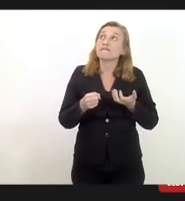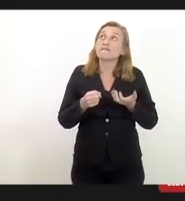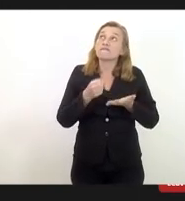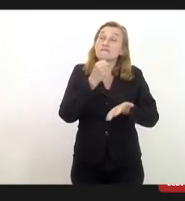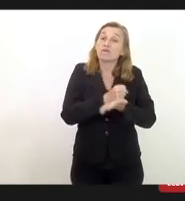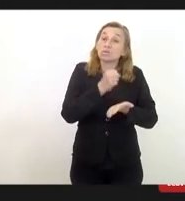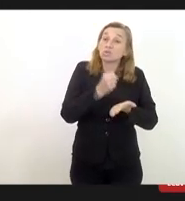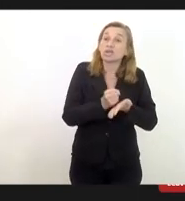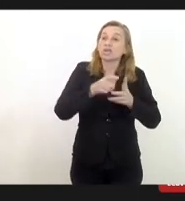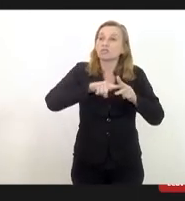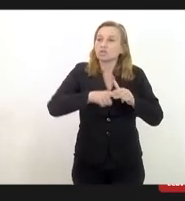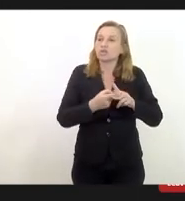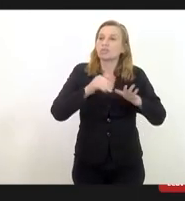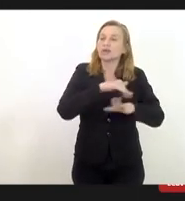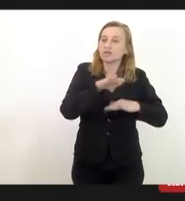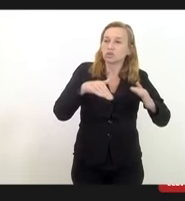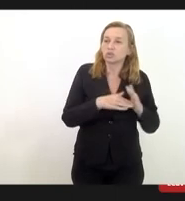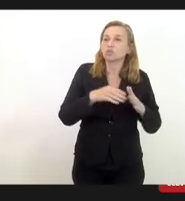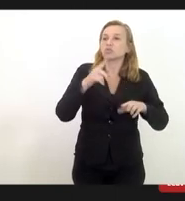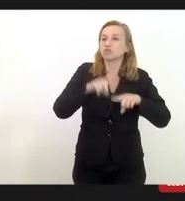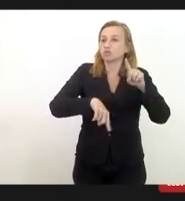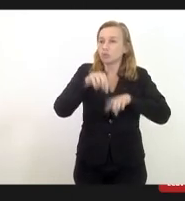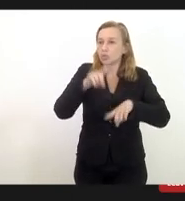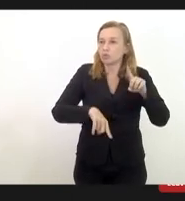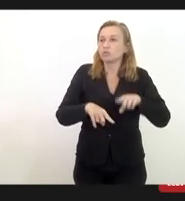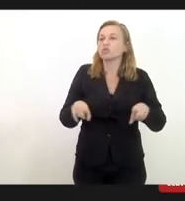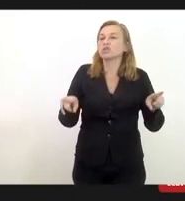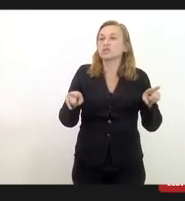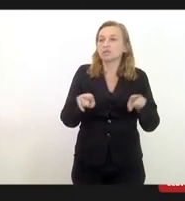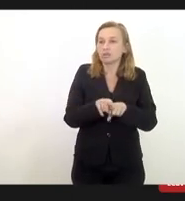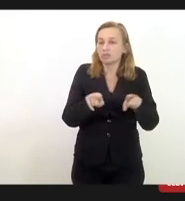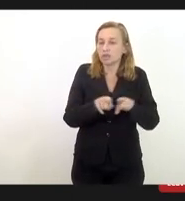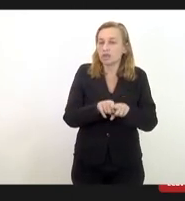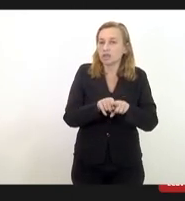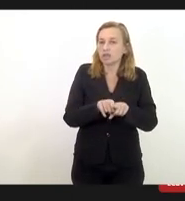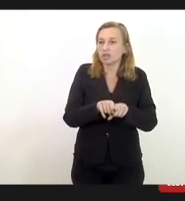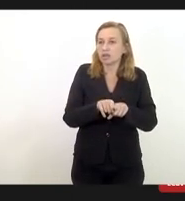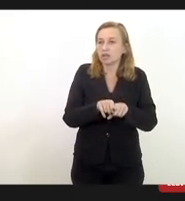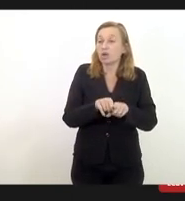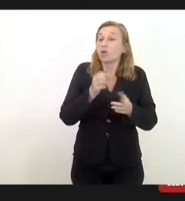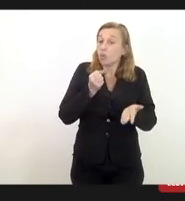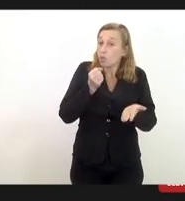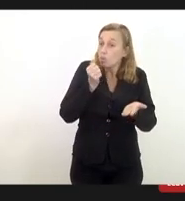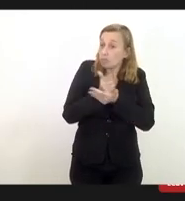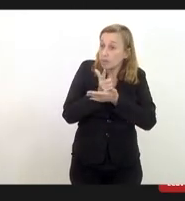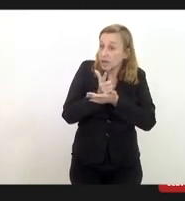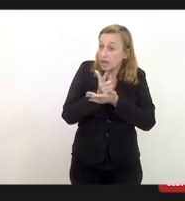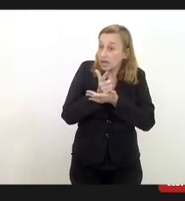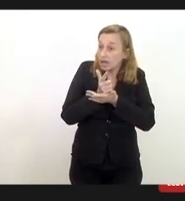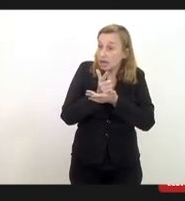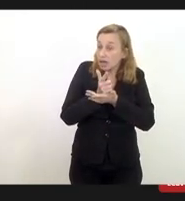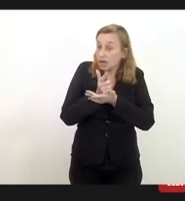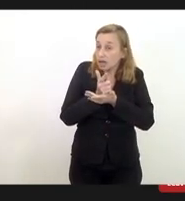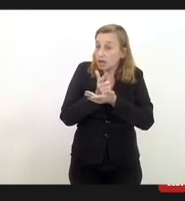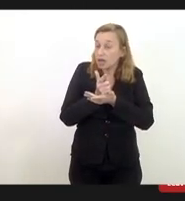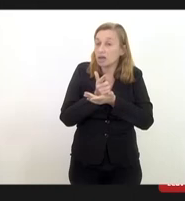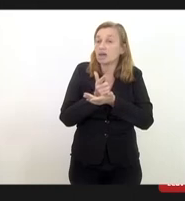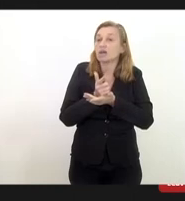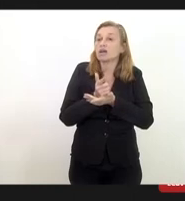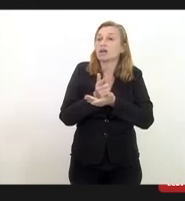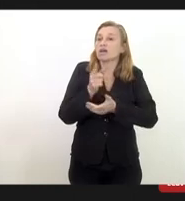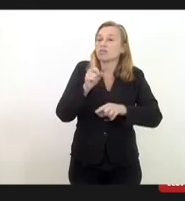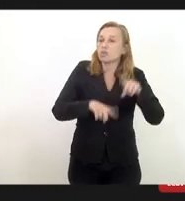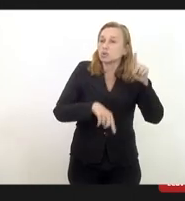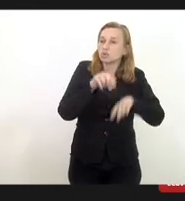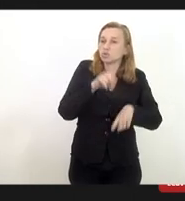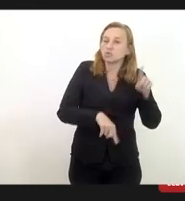de manutenção para todos os equipamentos e talvez mesmo comprar equipamentos de teste molecular